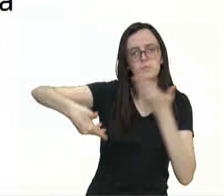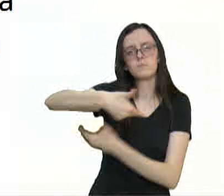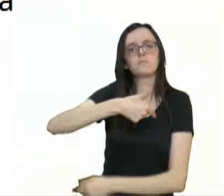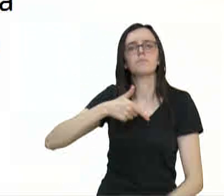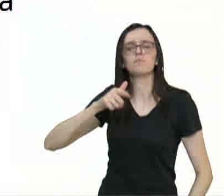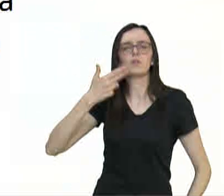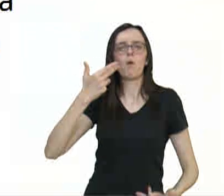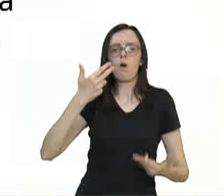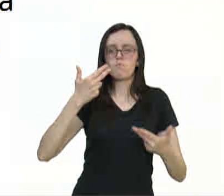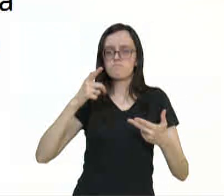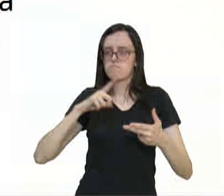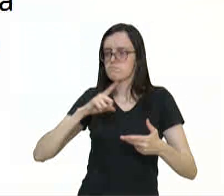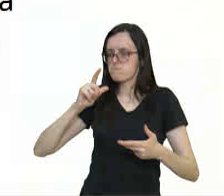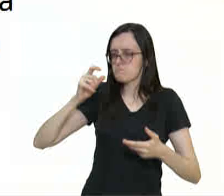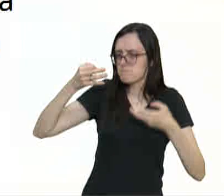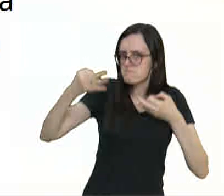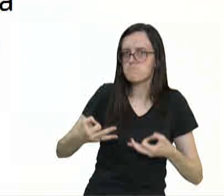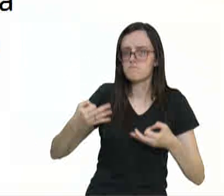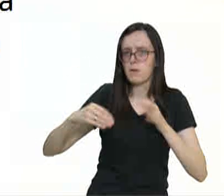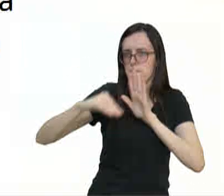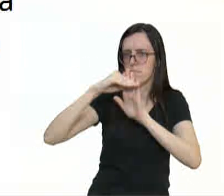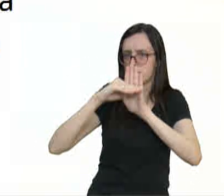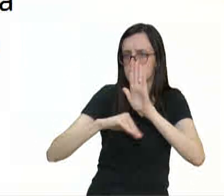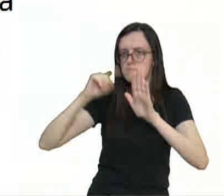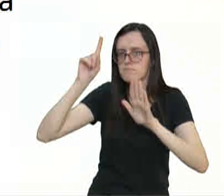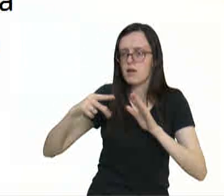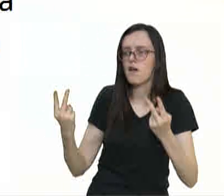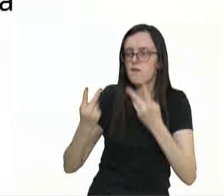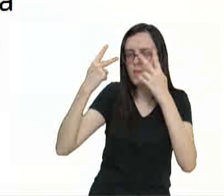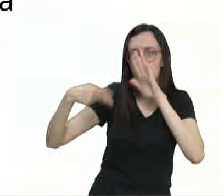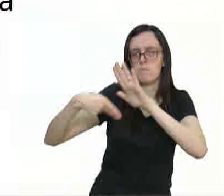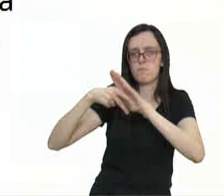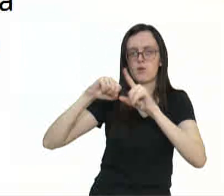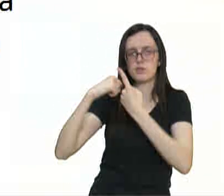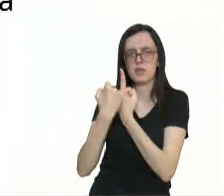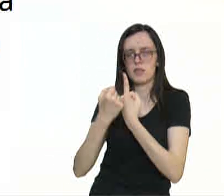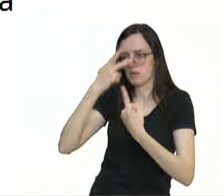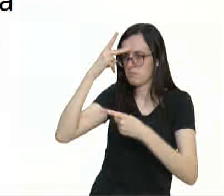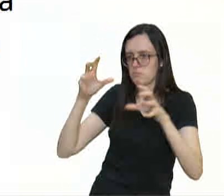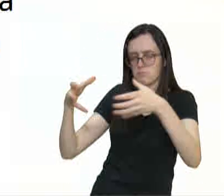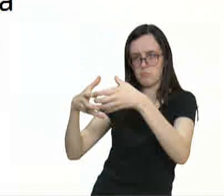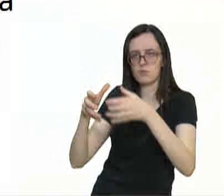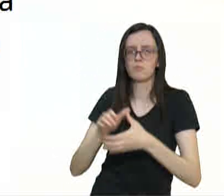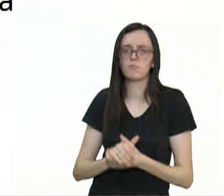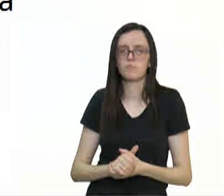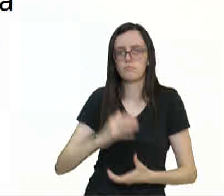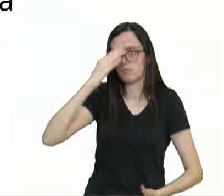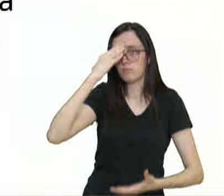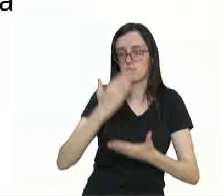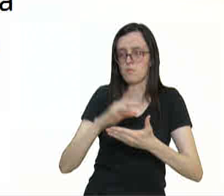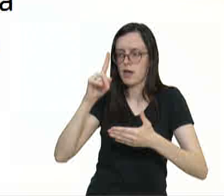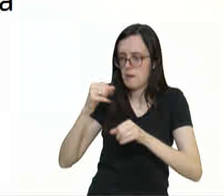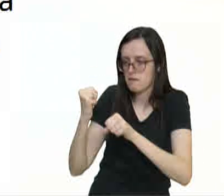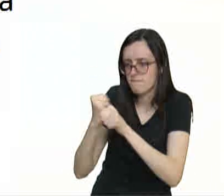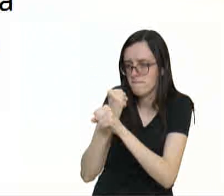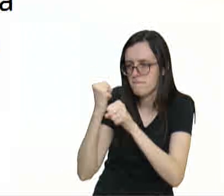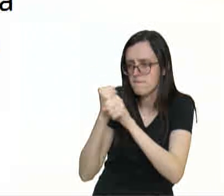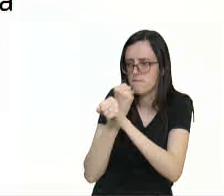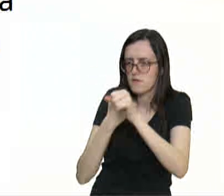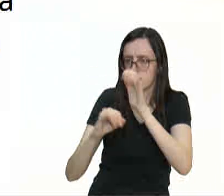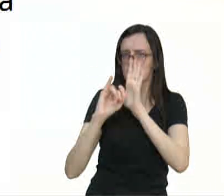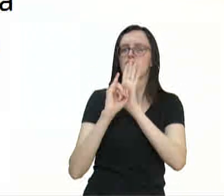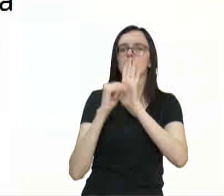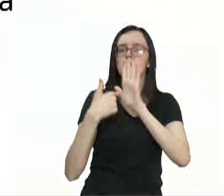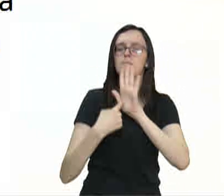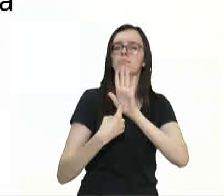a comunhão de determinados valores entre os membros de uma sociedade. Podemos compreender a constituição de uma identidade em